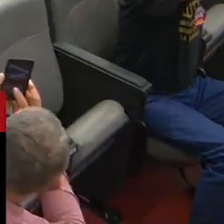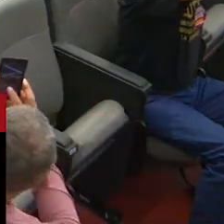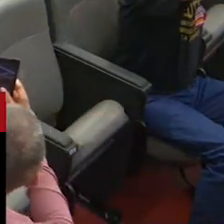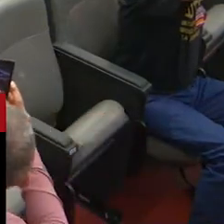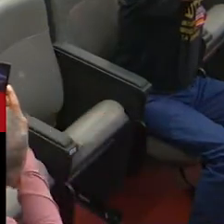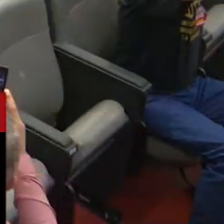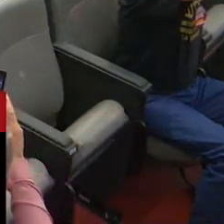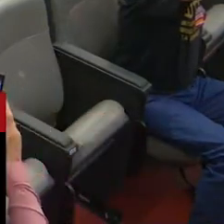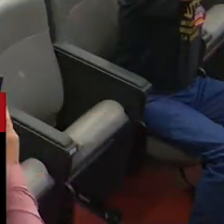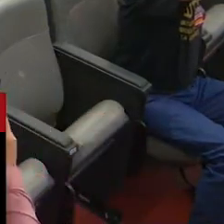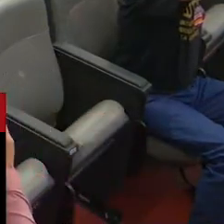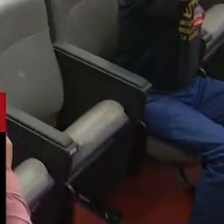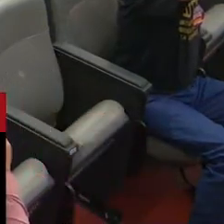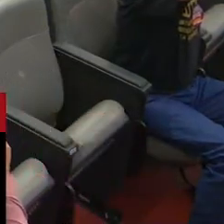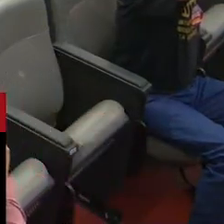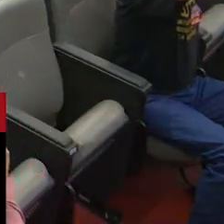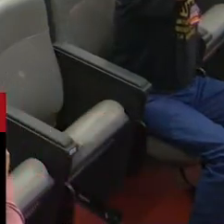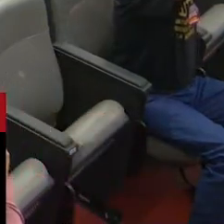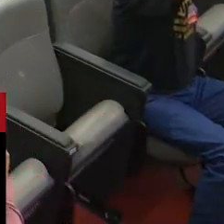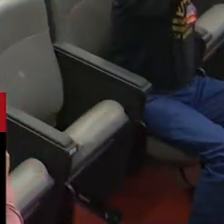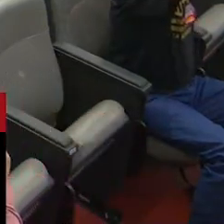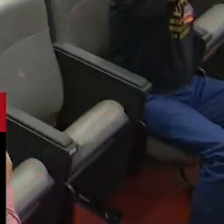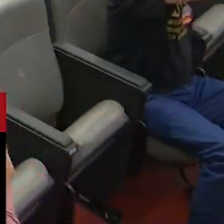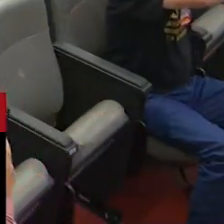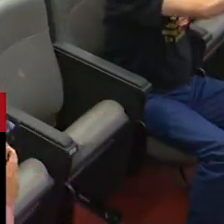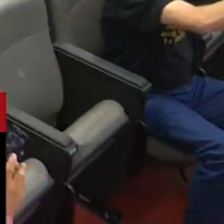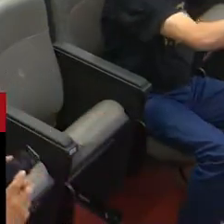eação Doo é